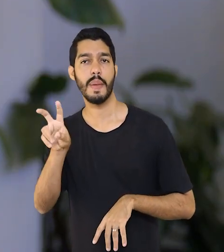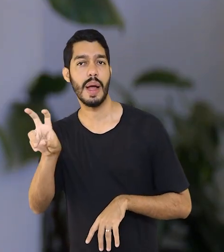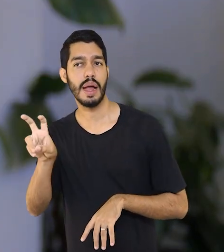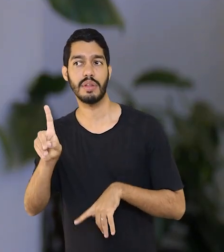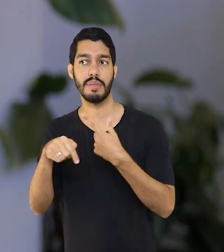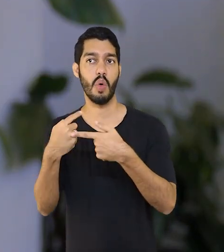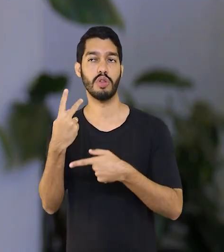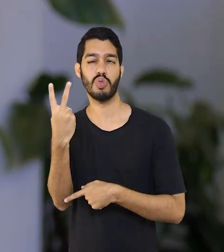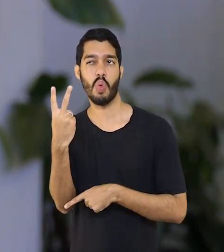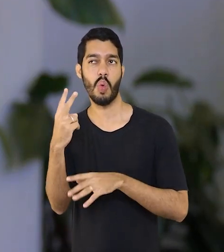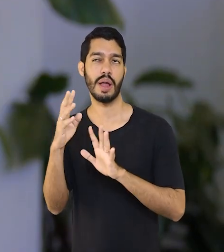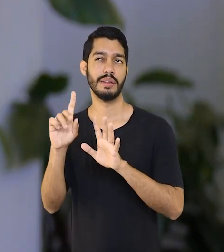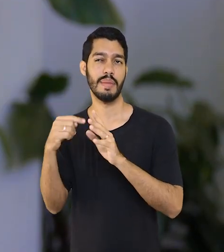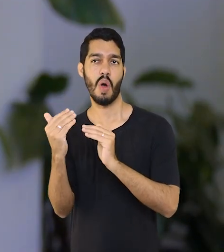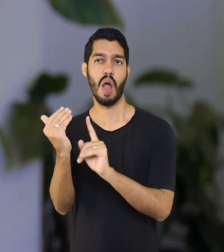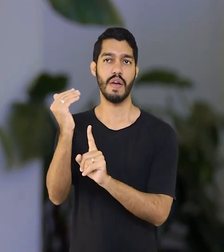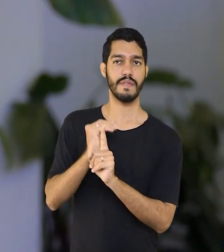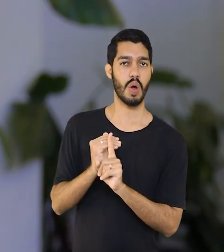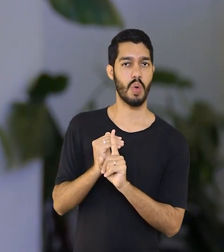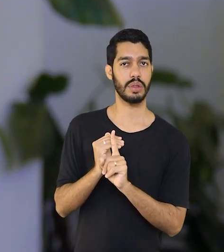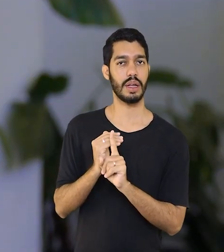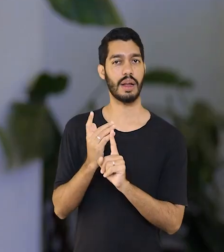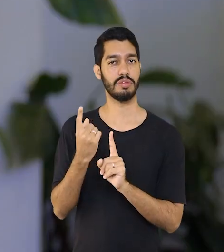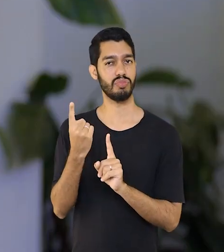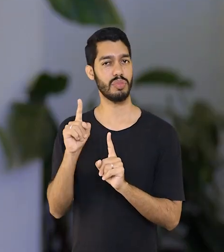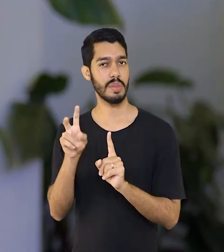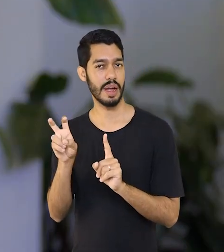e pouco, e depois a gente volta para 1,5.